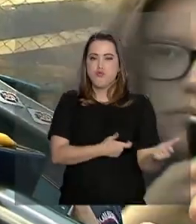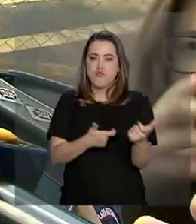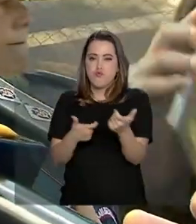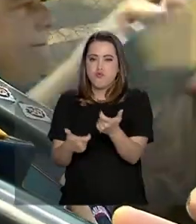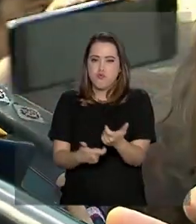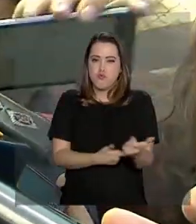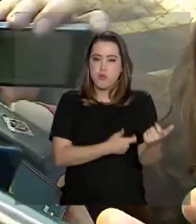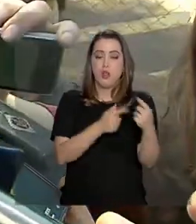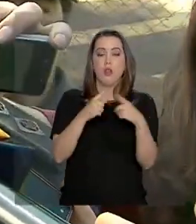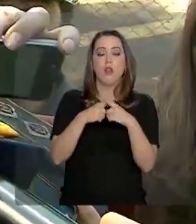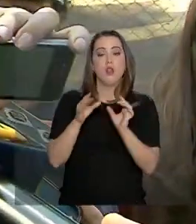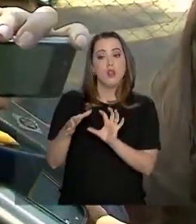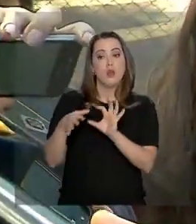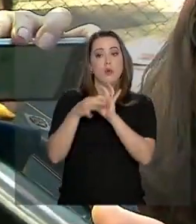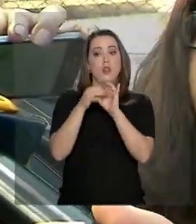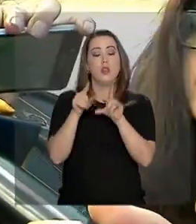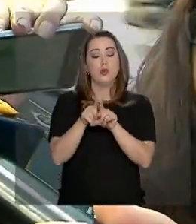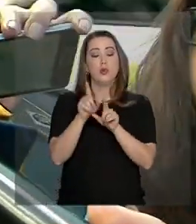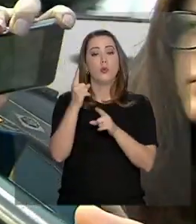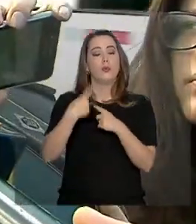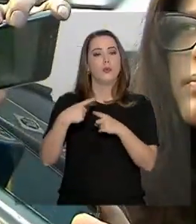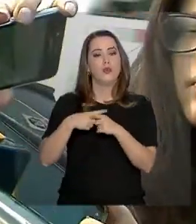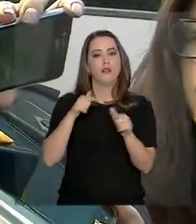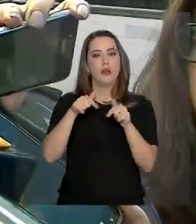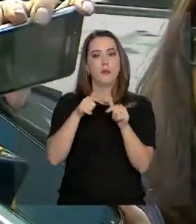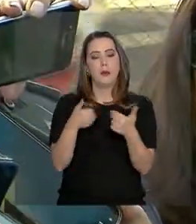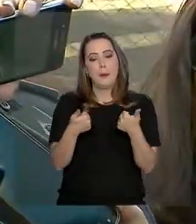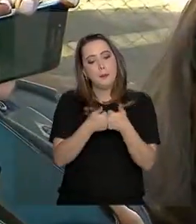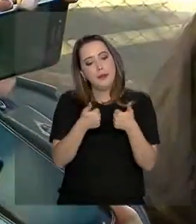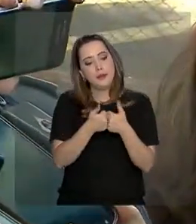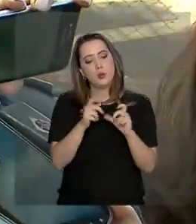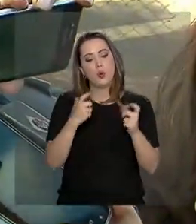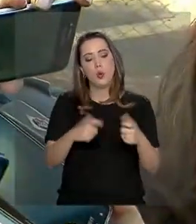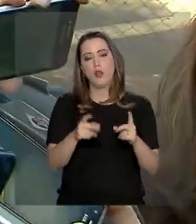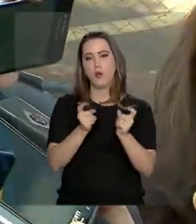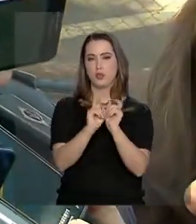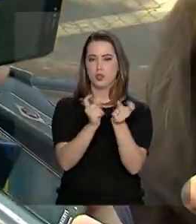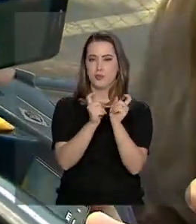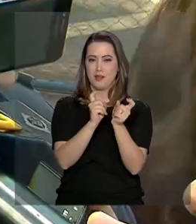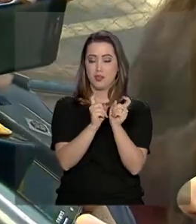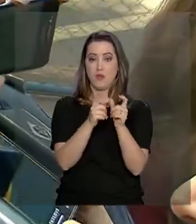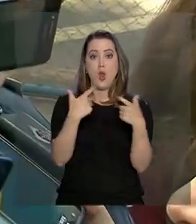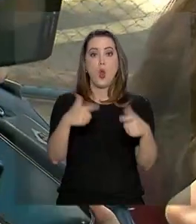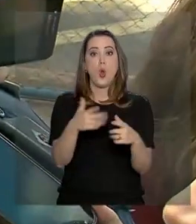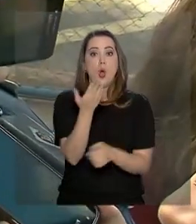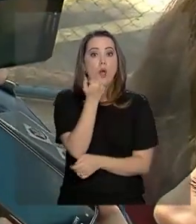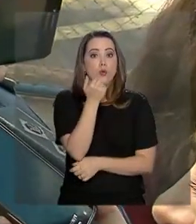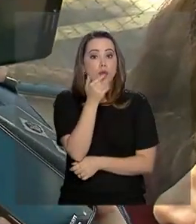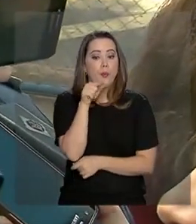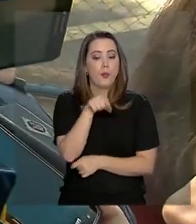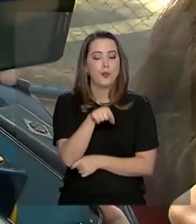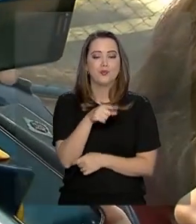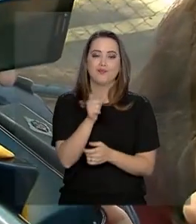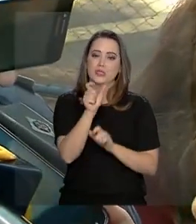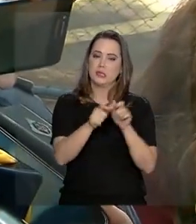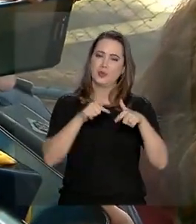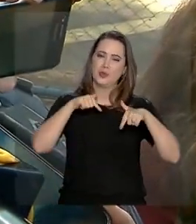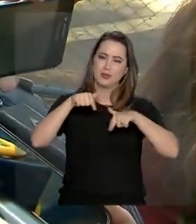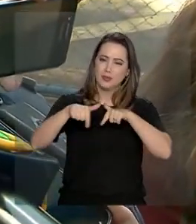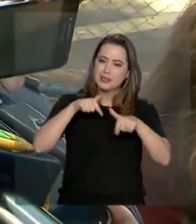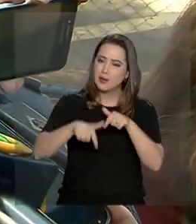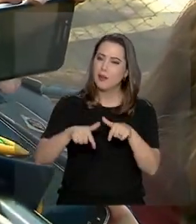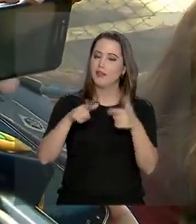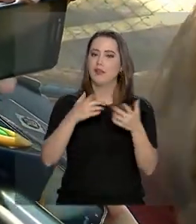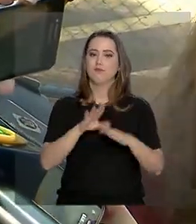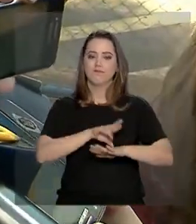conjunta, principalmente na área que fica próxima à área administrativa, à área do refeitório. Então, antes do pontilhão, acima do pontilhão ali